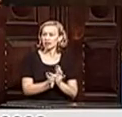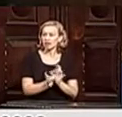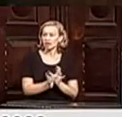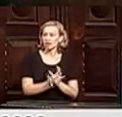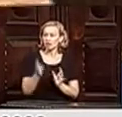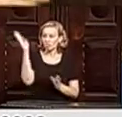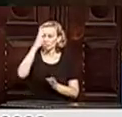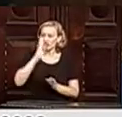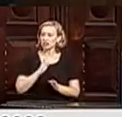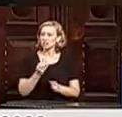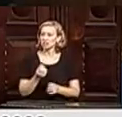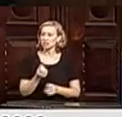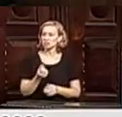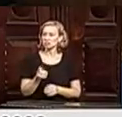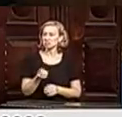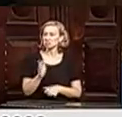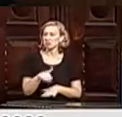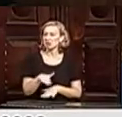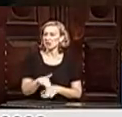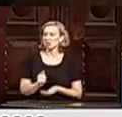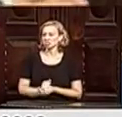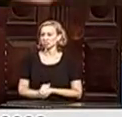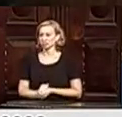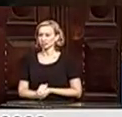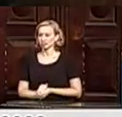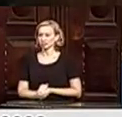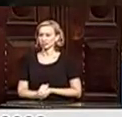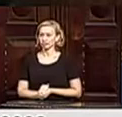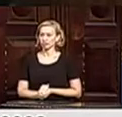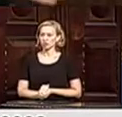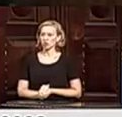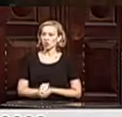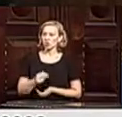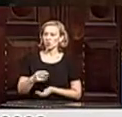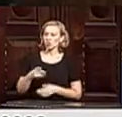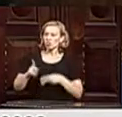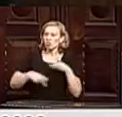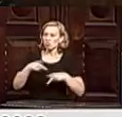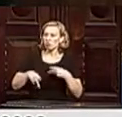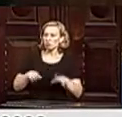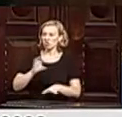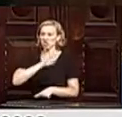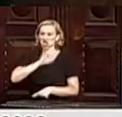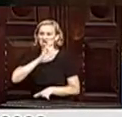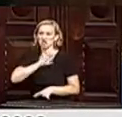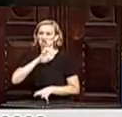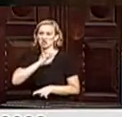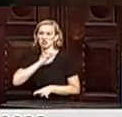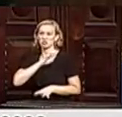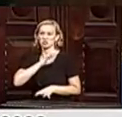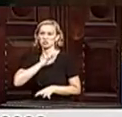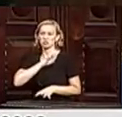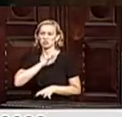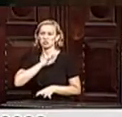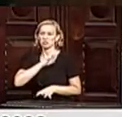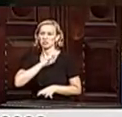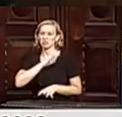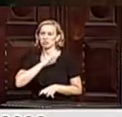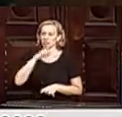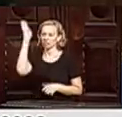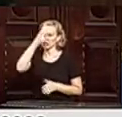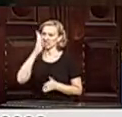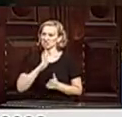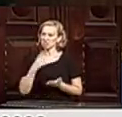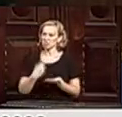burguesia brasileira nunca teve compromisso com a nação. A burguesia brasileira jamais teve compromisso com os brasileiros. A burguesia